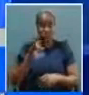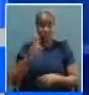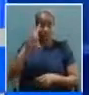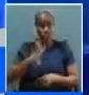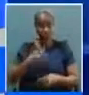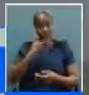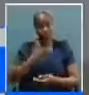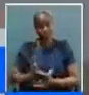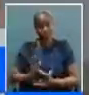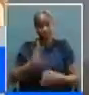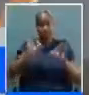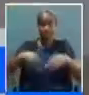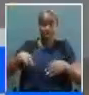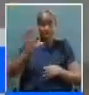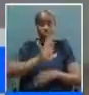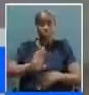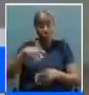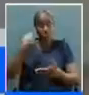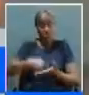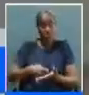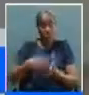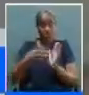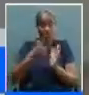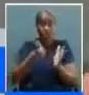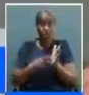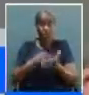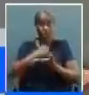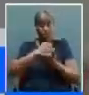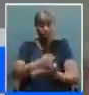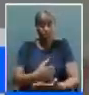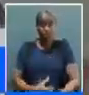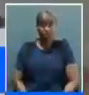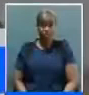em finais nacionais, um investimento marcado pela falta de patrocínios.